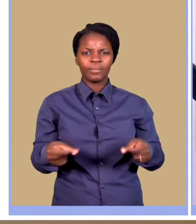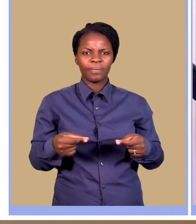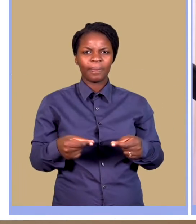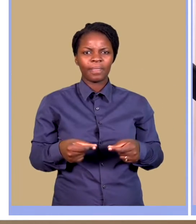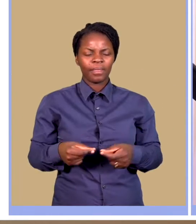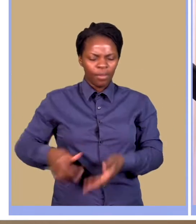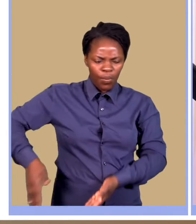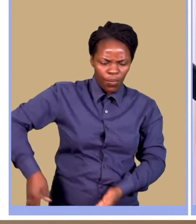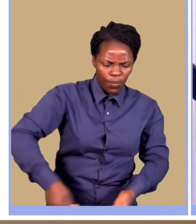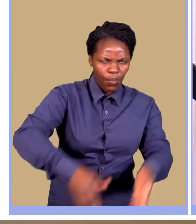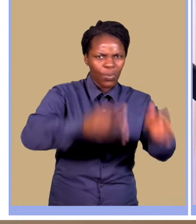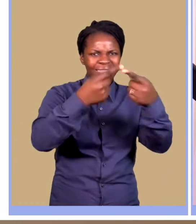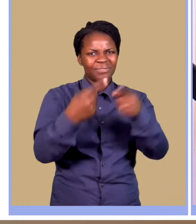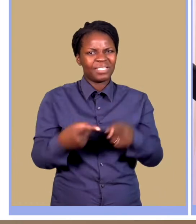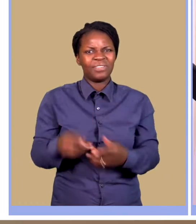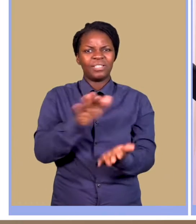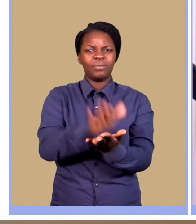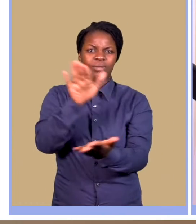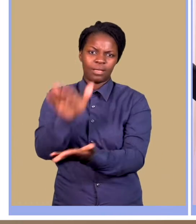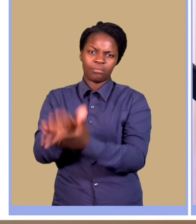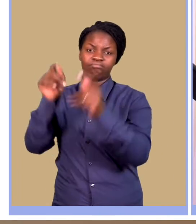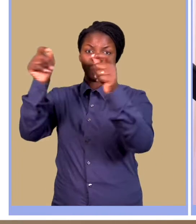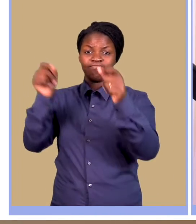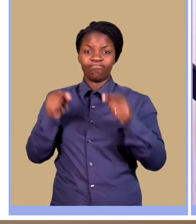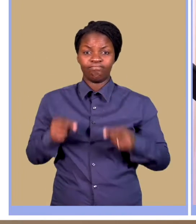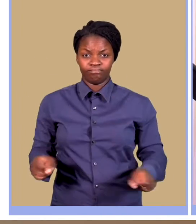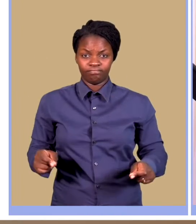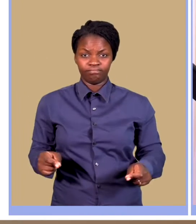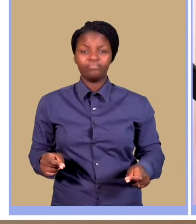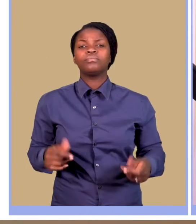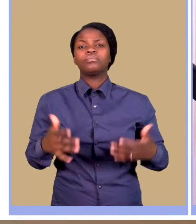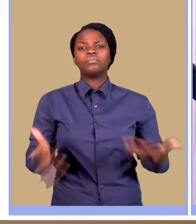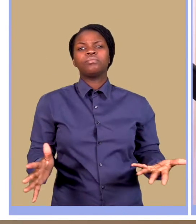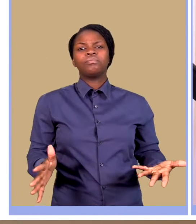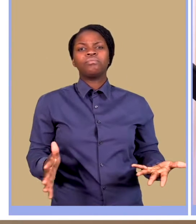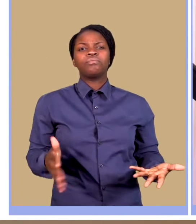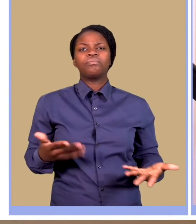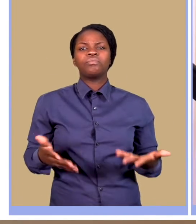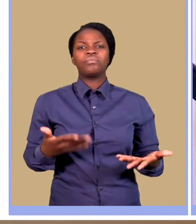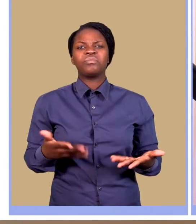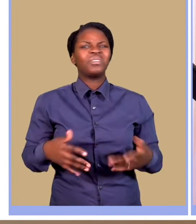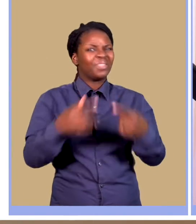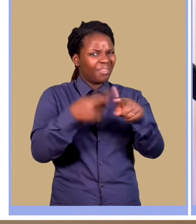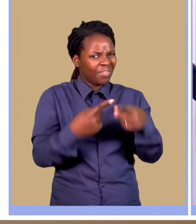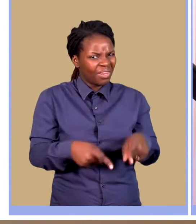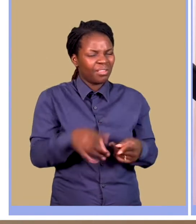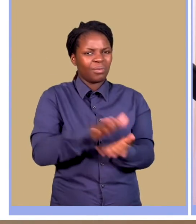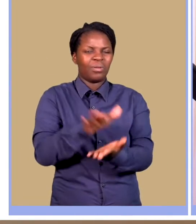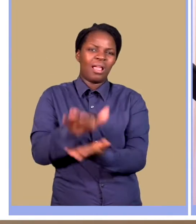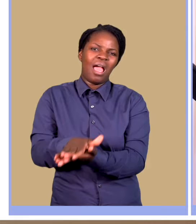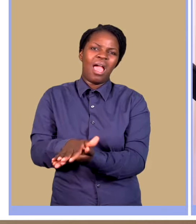das ruas, nas paredes, nos PTs, exatamente, nos postes, nas árvores. E às vezes parece que não